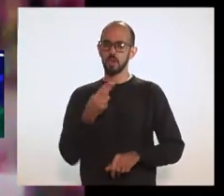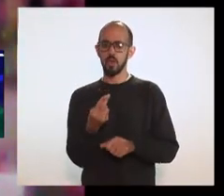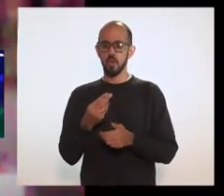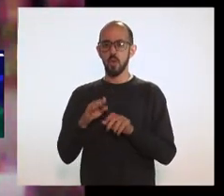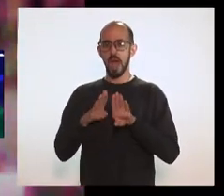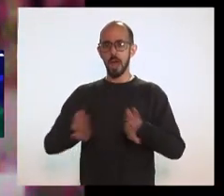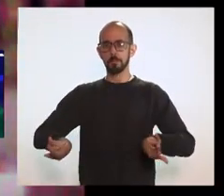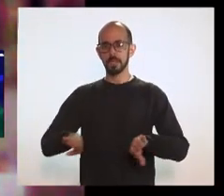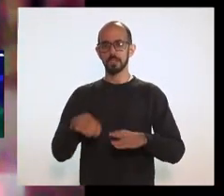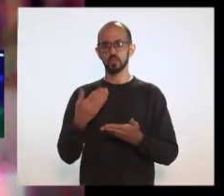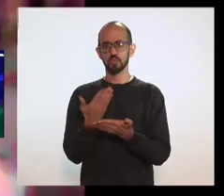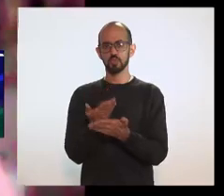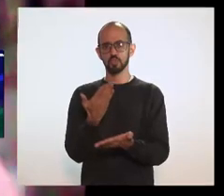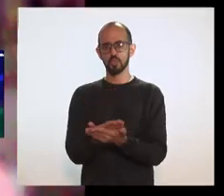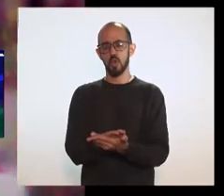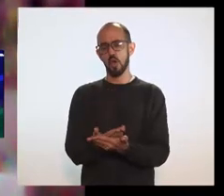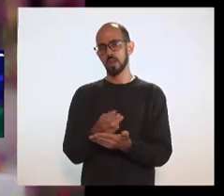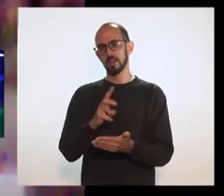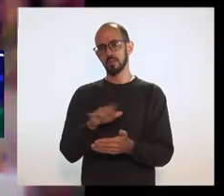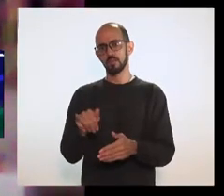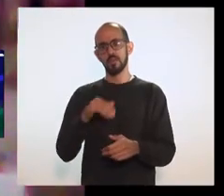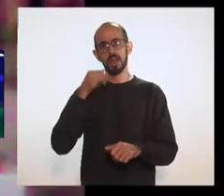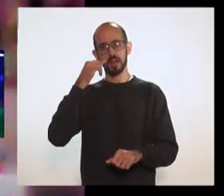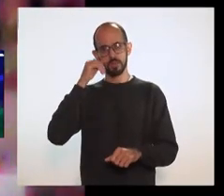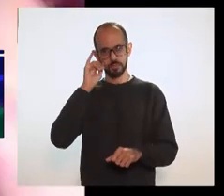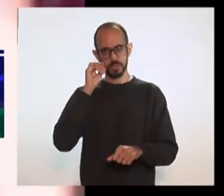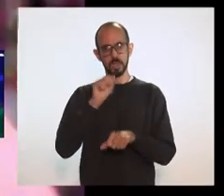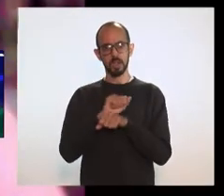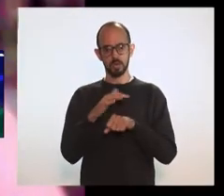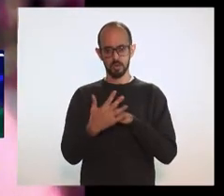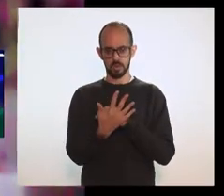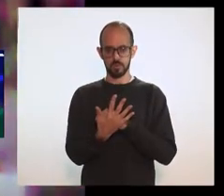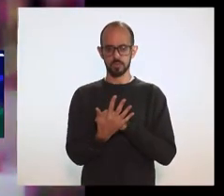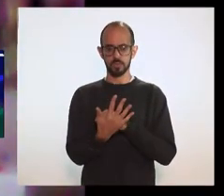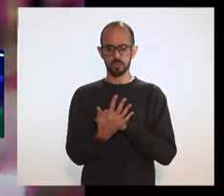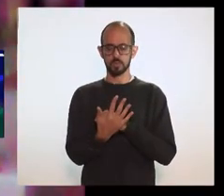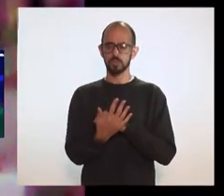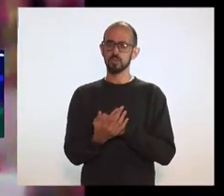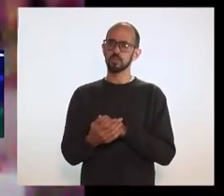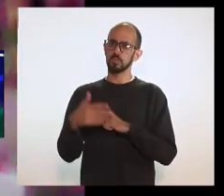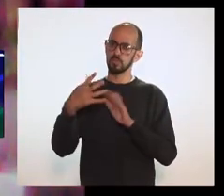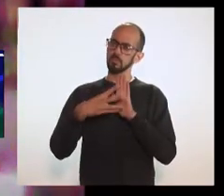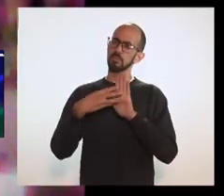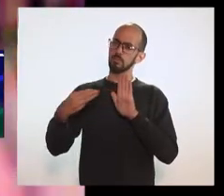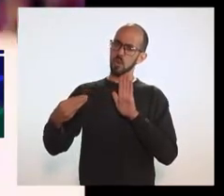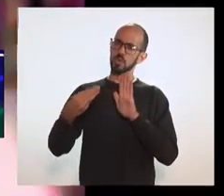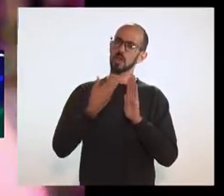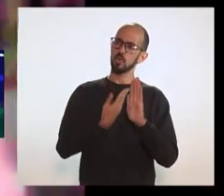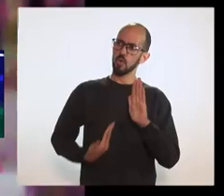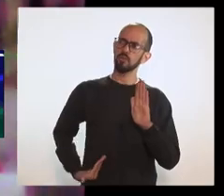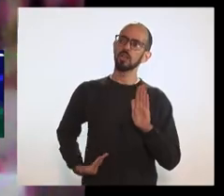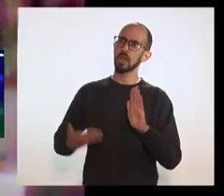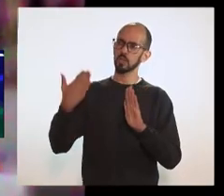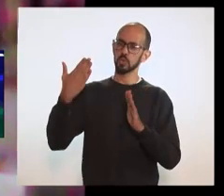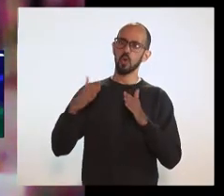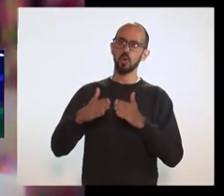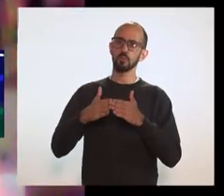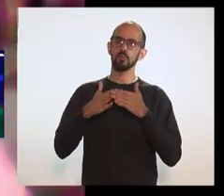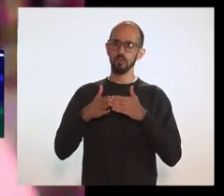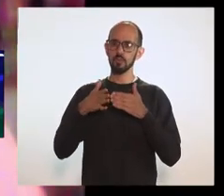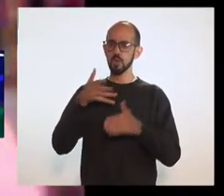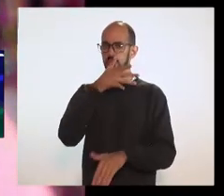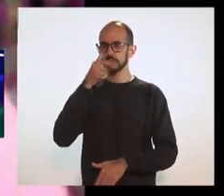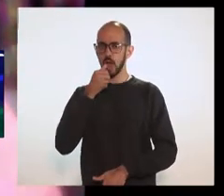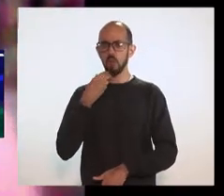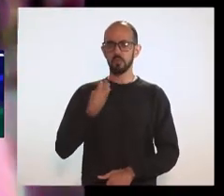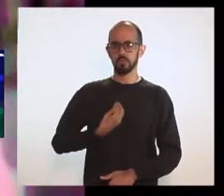vermelha que vai se prevenir o coronavírus. Dê o exemplo, governador. Salve vidas.